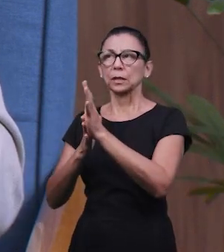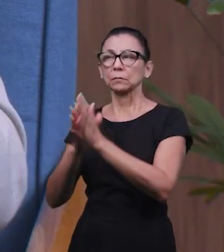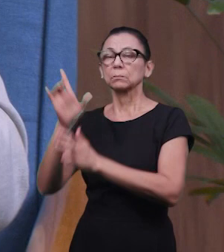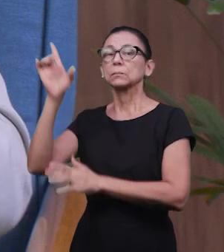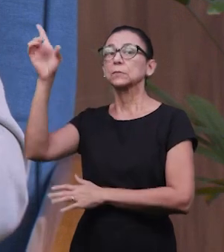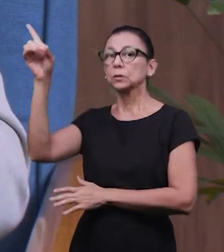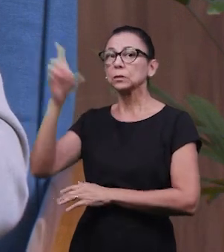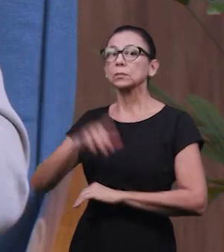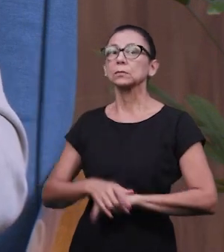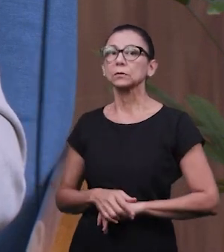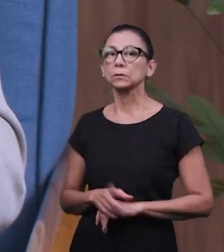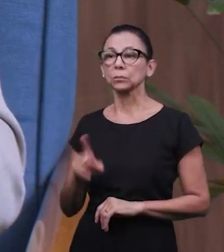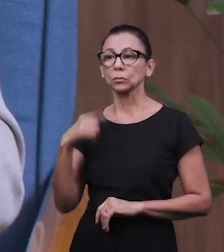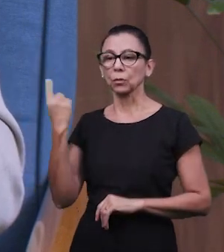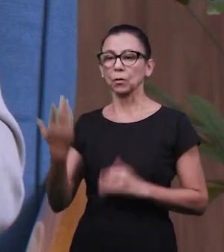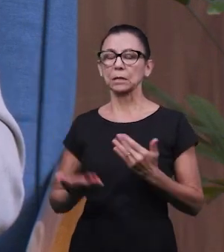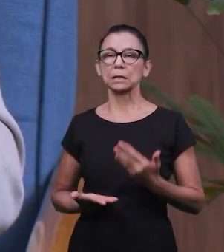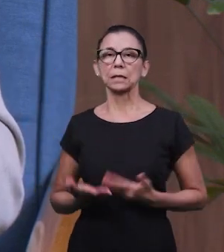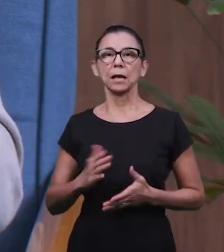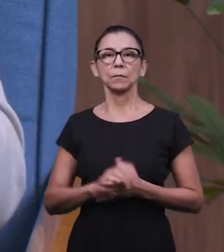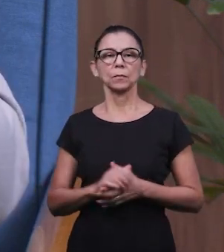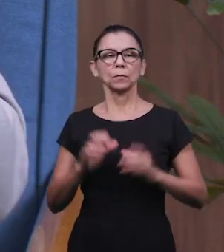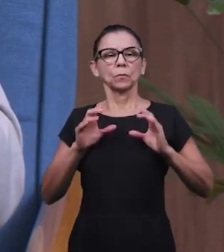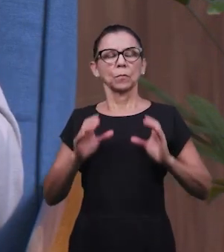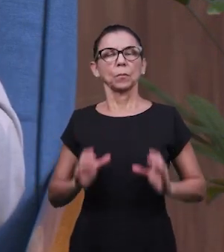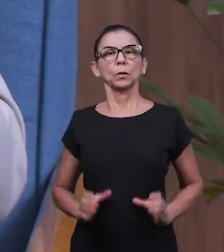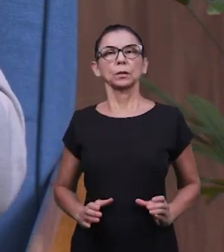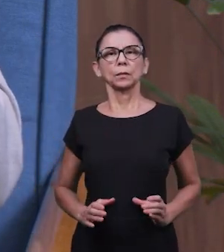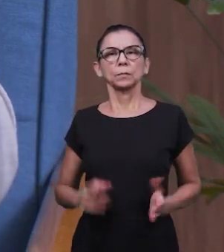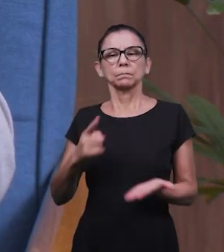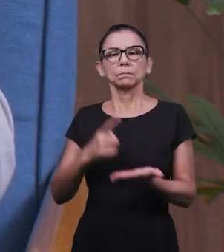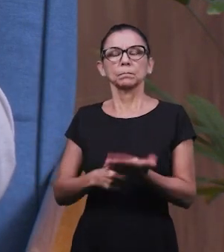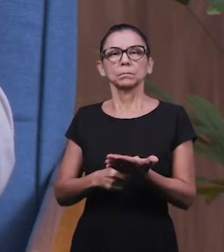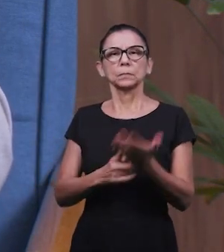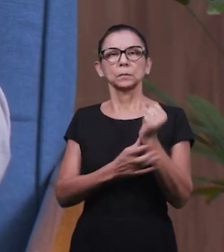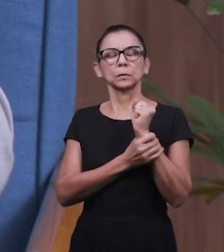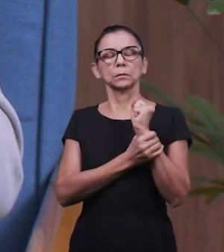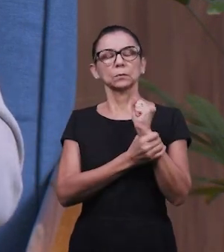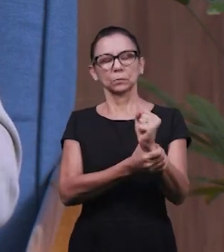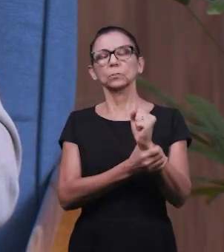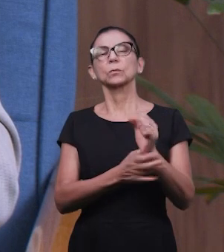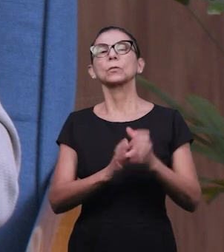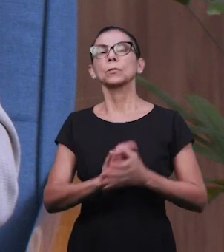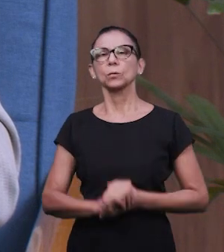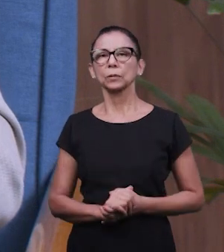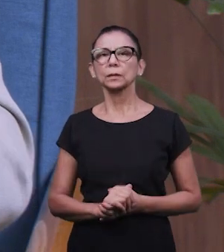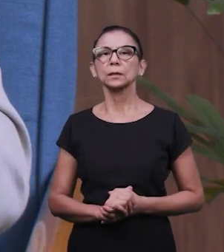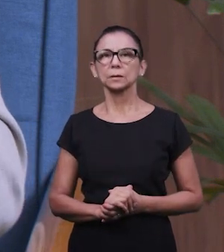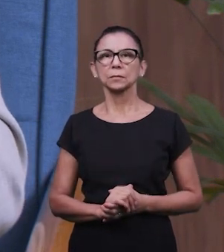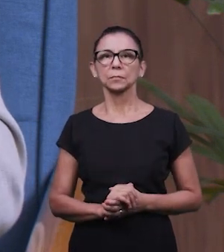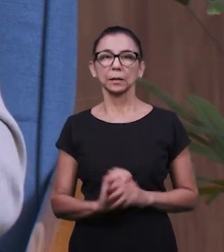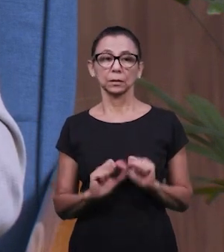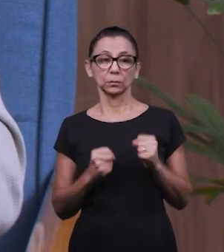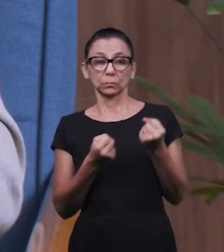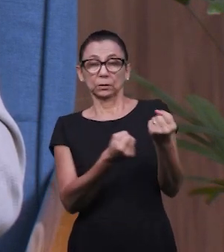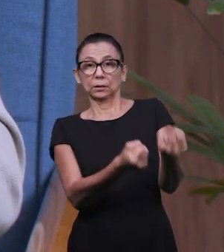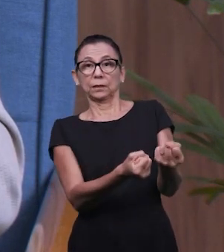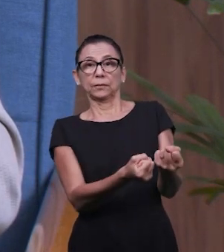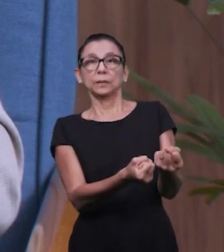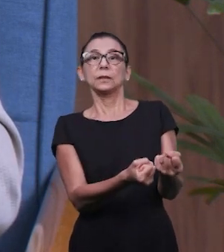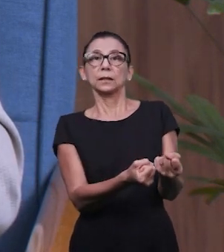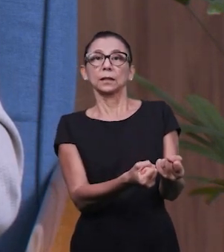para você e para toda a sua família. O mundo atual nos coloca diante de uma realidade de